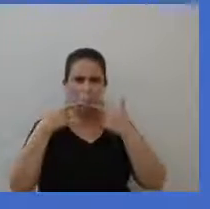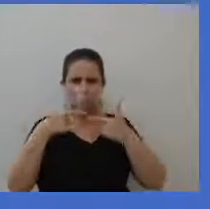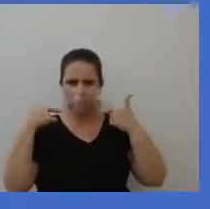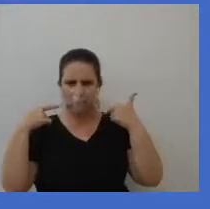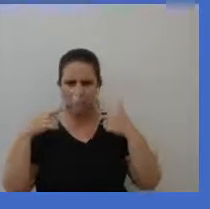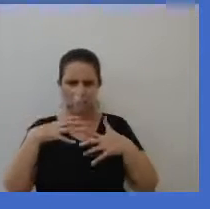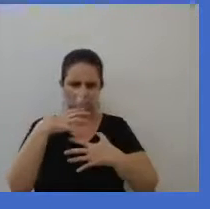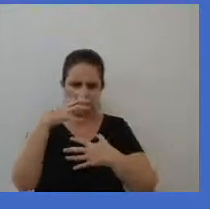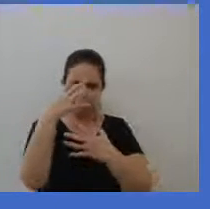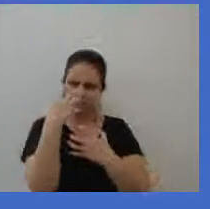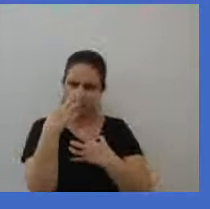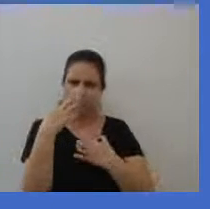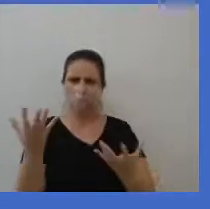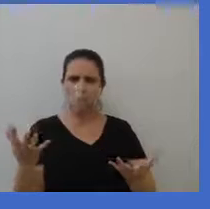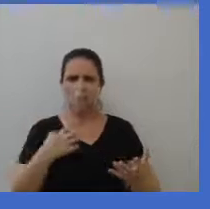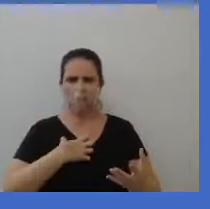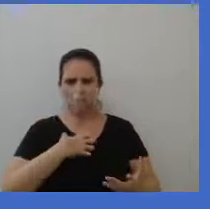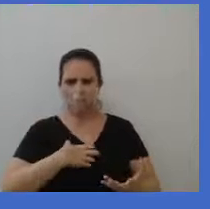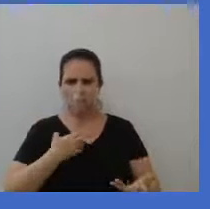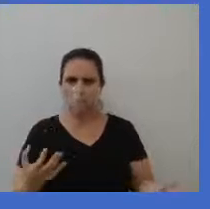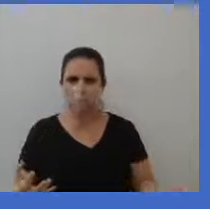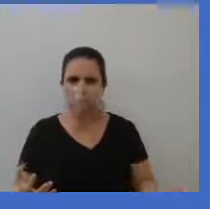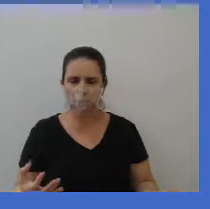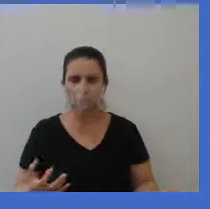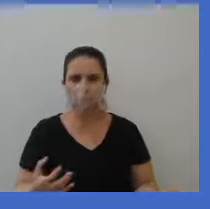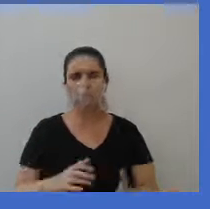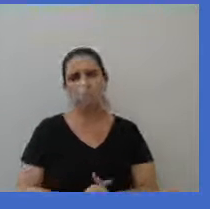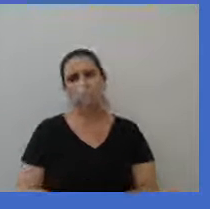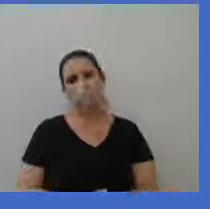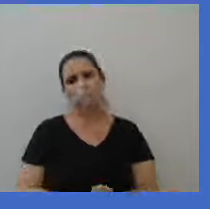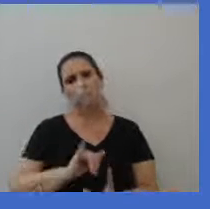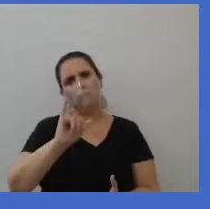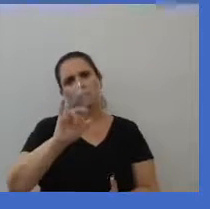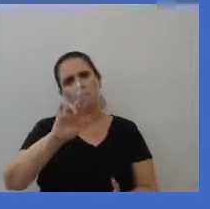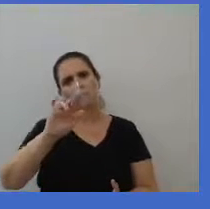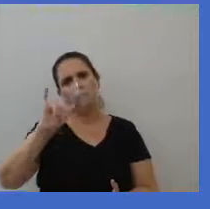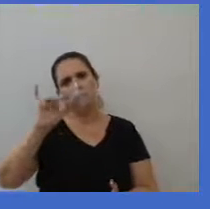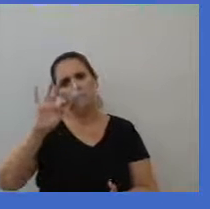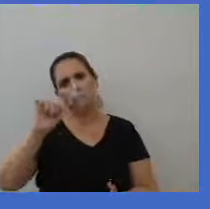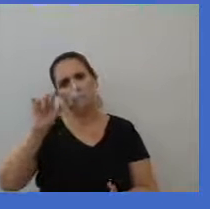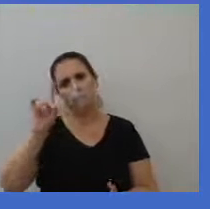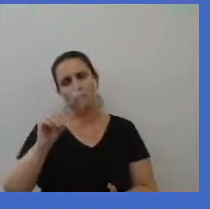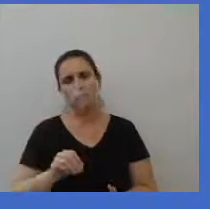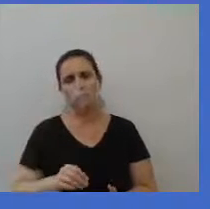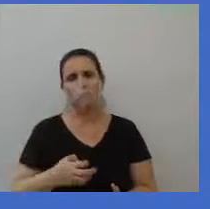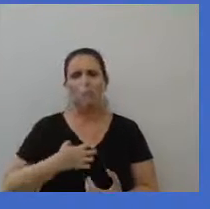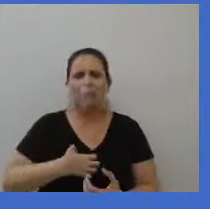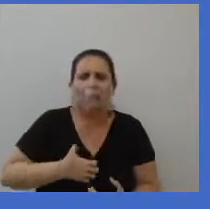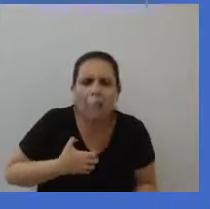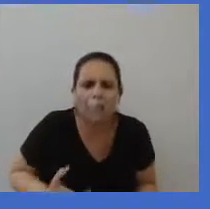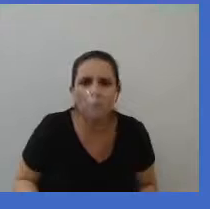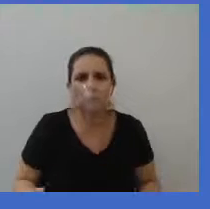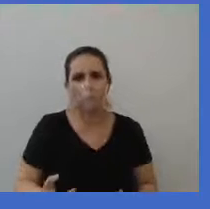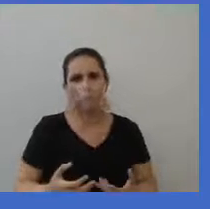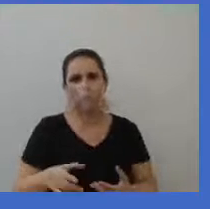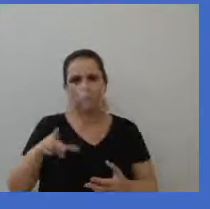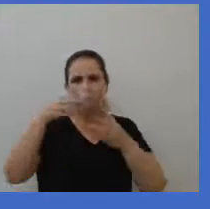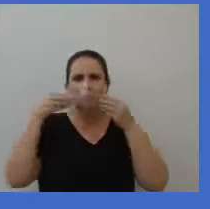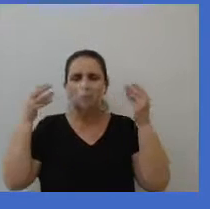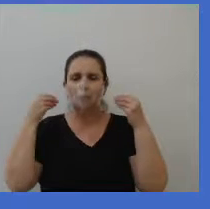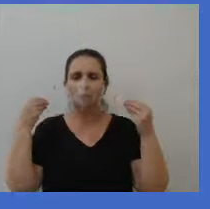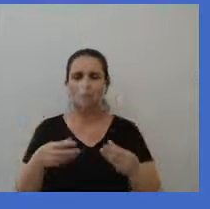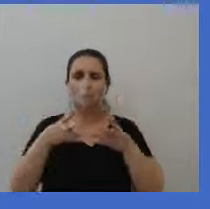cheia, isso aí, minha gente, é o trecho de um editorial. É um editorial do